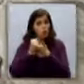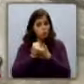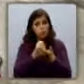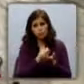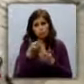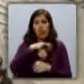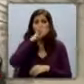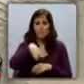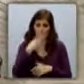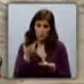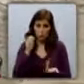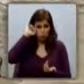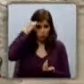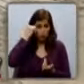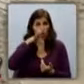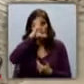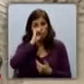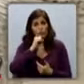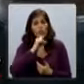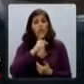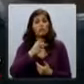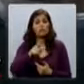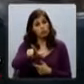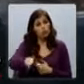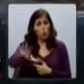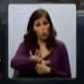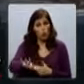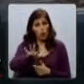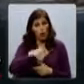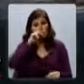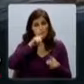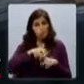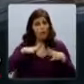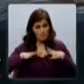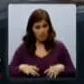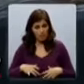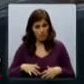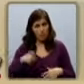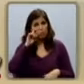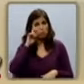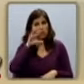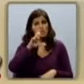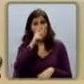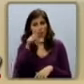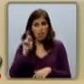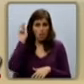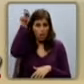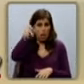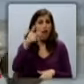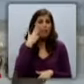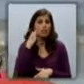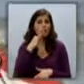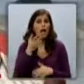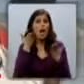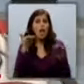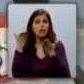de famílias afetadas. O Governador Provincial, Isaac dos Anjos, interrompeu as suas férias e a Proteção Civil está no terreno a tentar minimizar